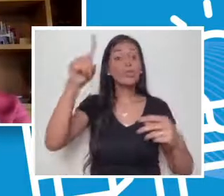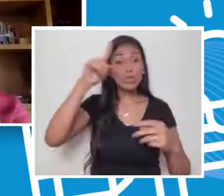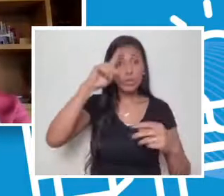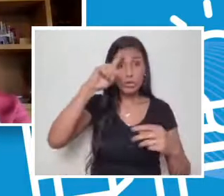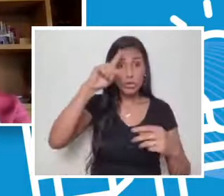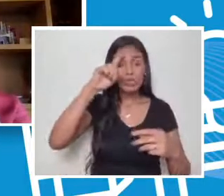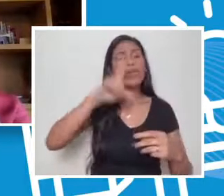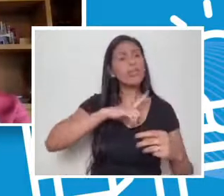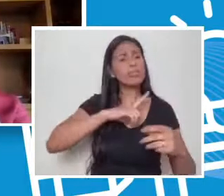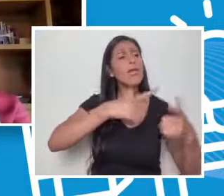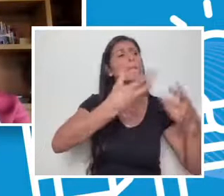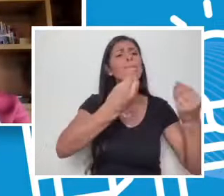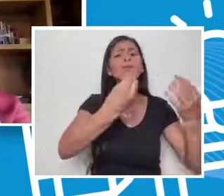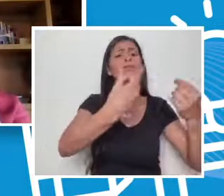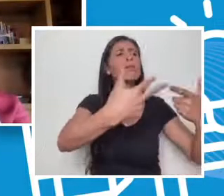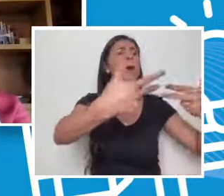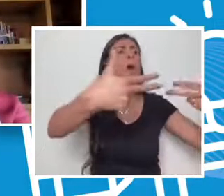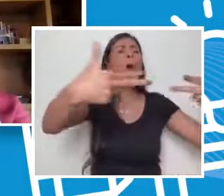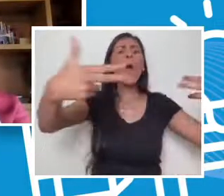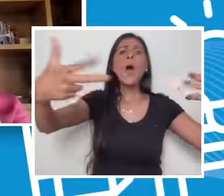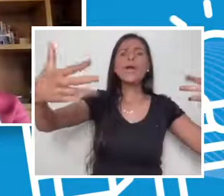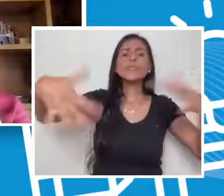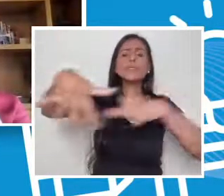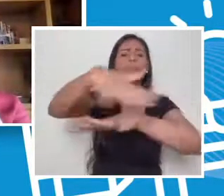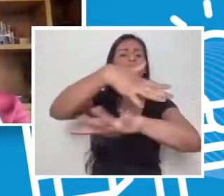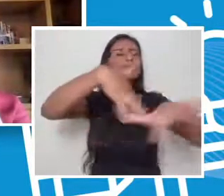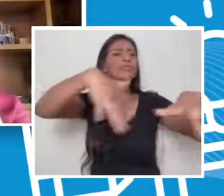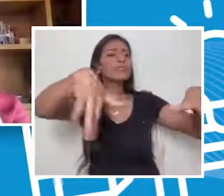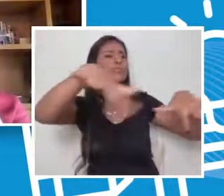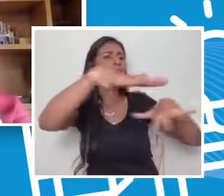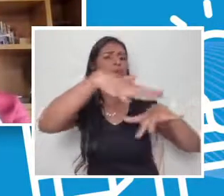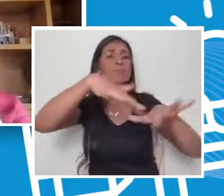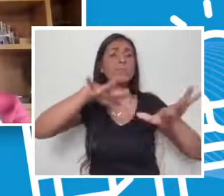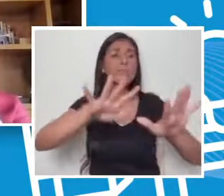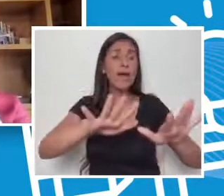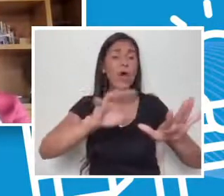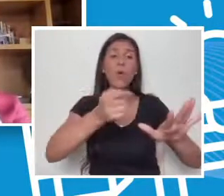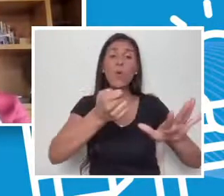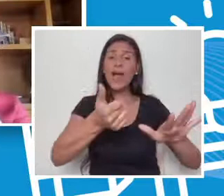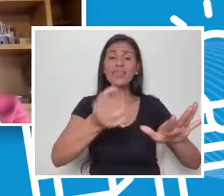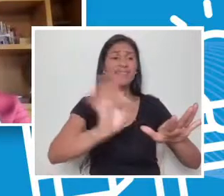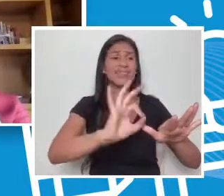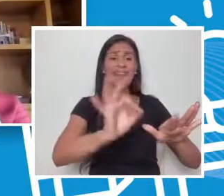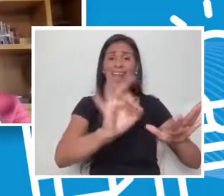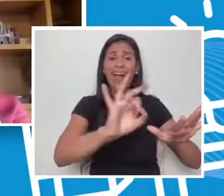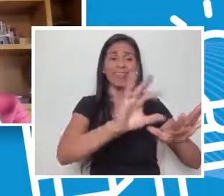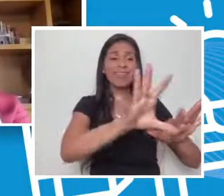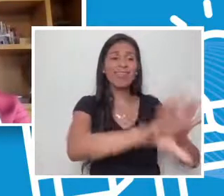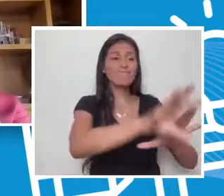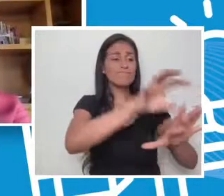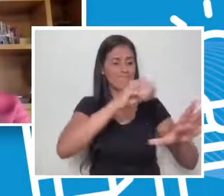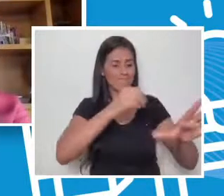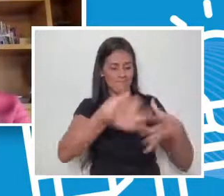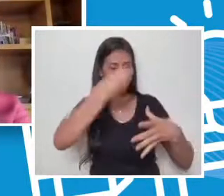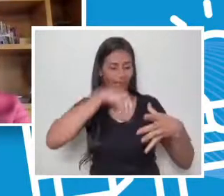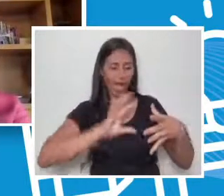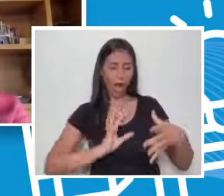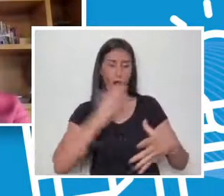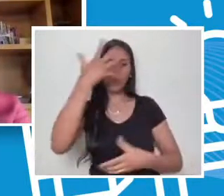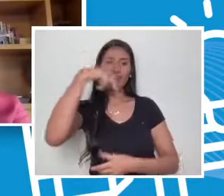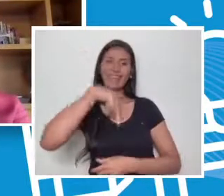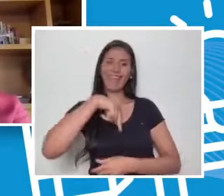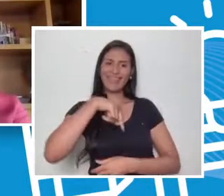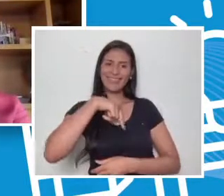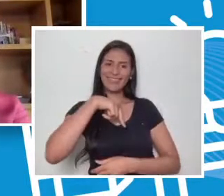muitas coisas, porém, ao mesmo tempo, quase nada nos acontece. Dir-se-ia que tudo o que se